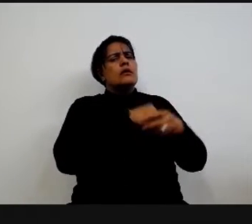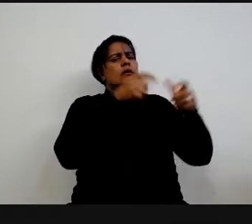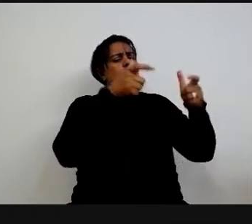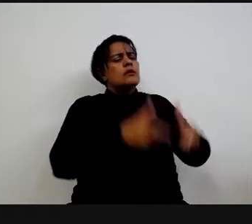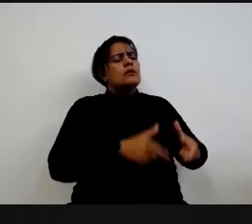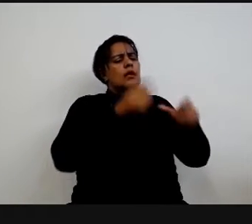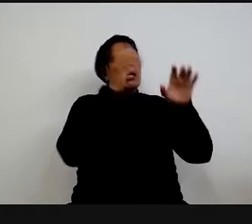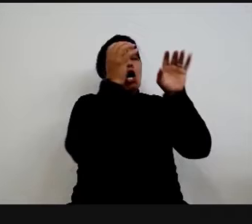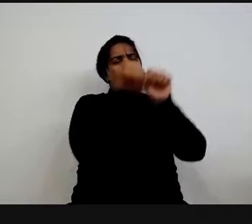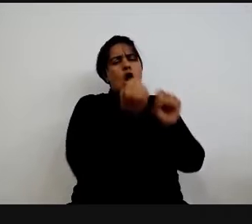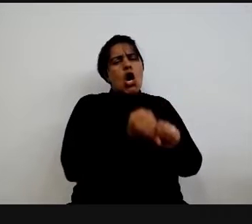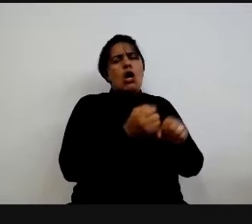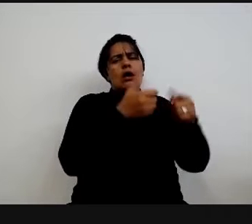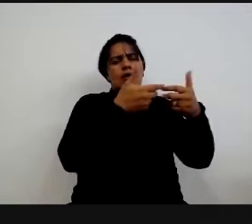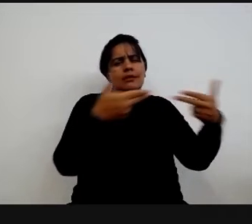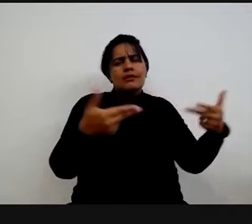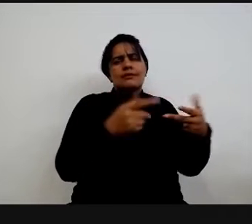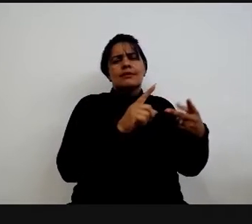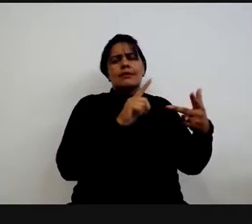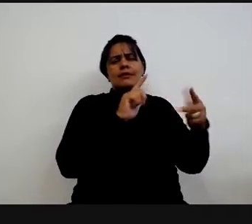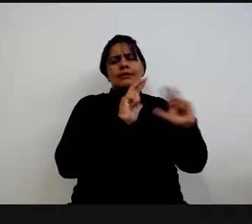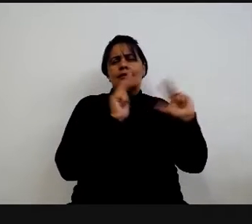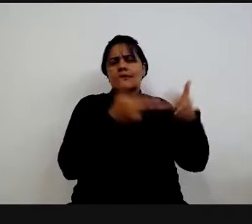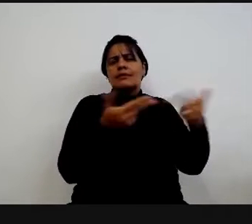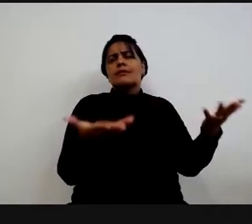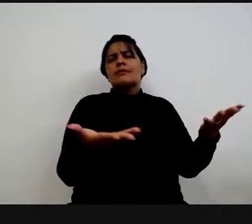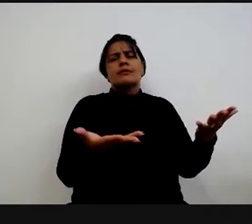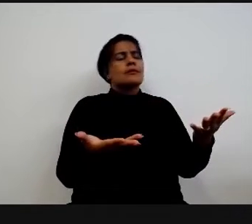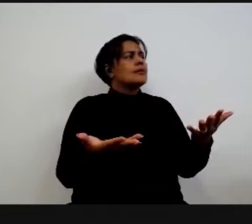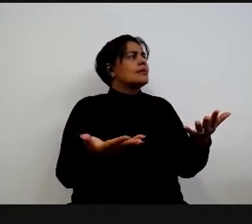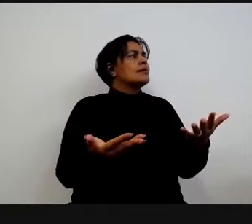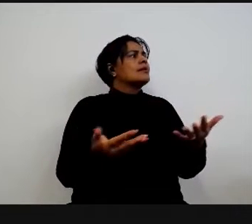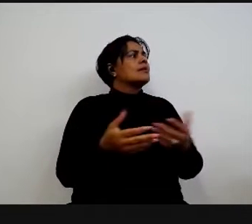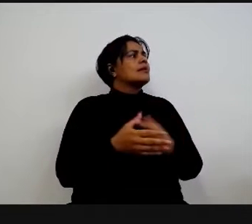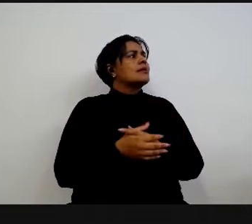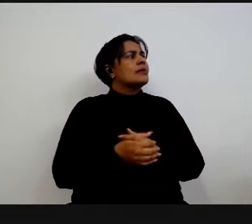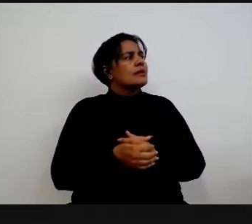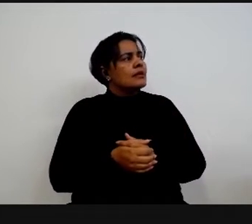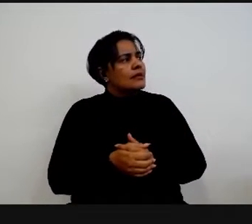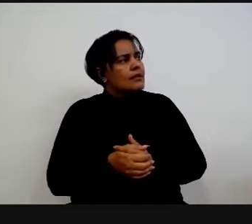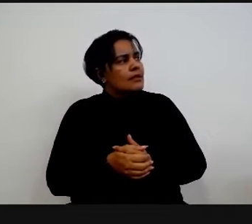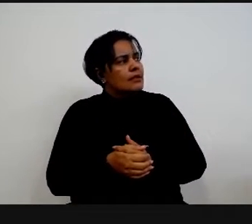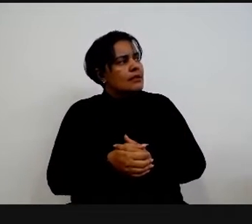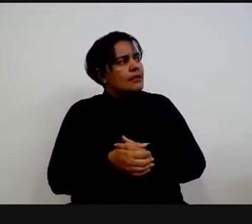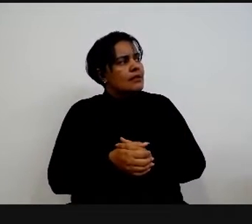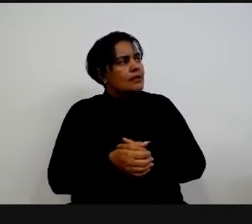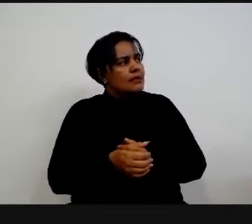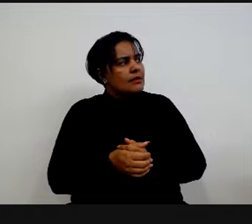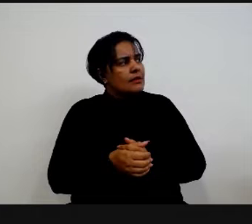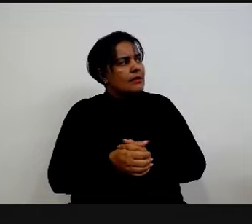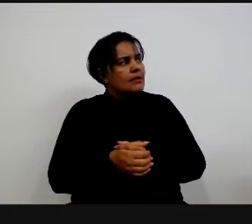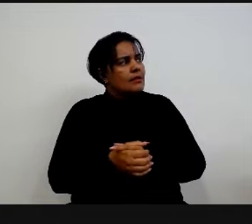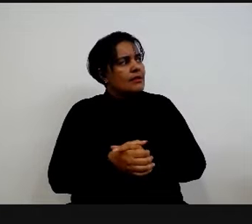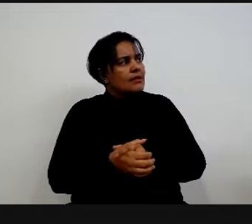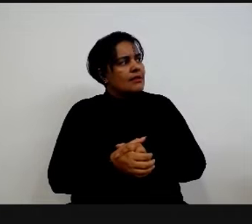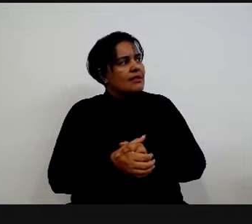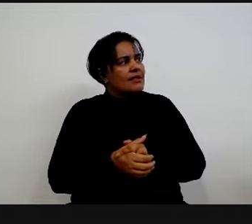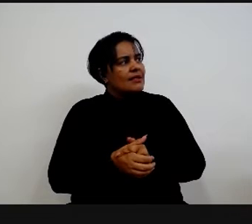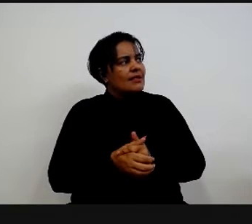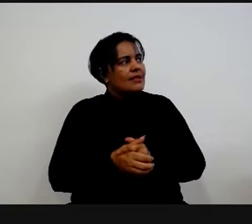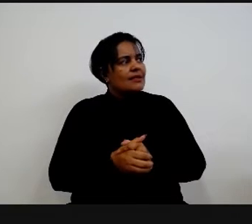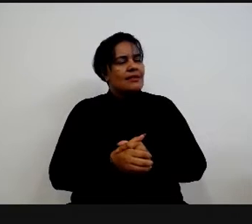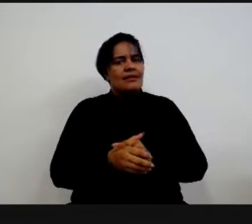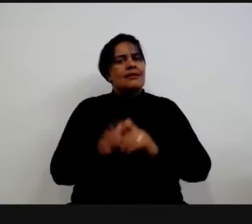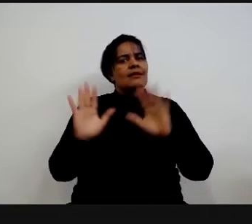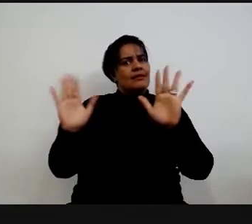uma corte de contas? A gente tem que aprender na hora que entra. Puxar a sardinha do nosso lado aqui não, mas eu acho que a linha 1 do nosso programa de